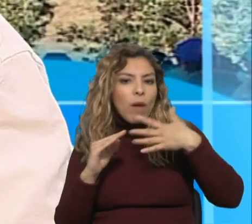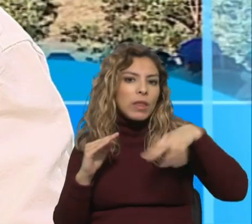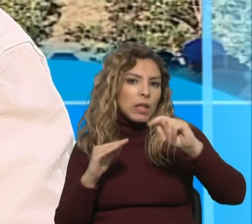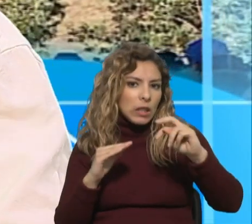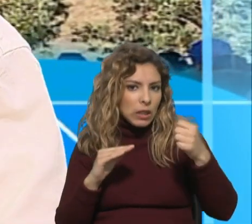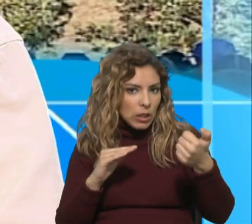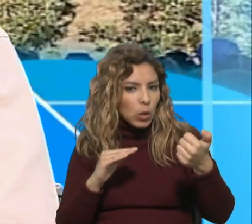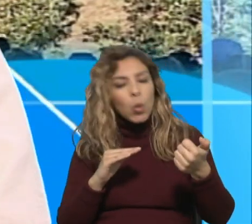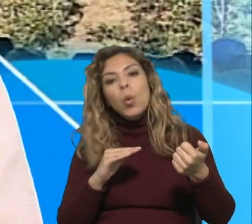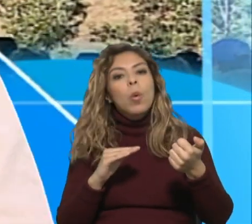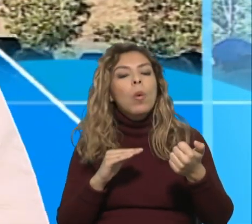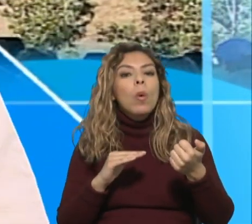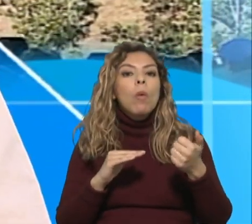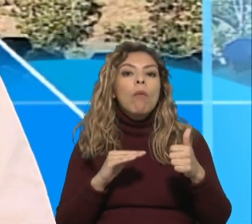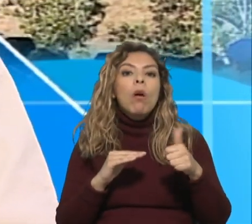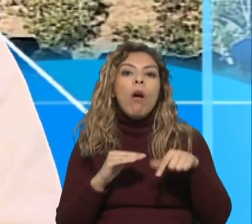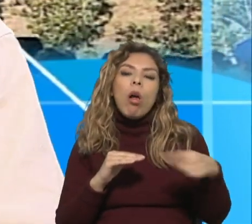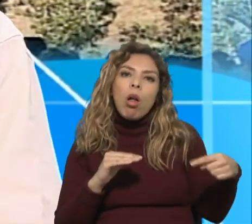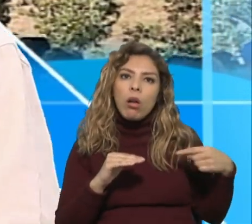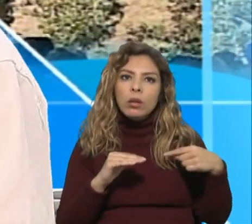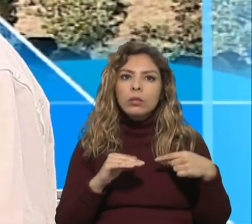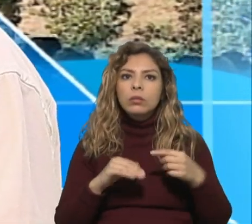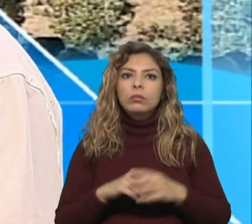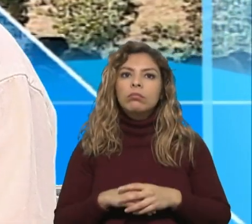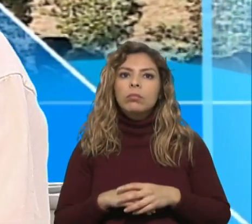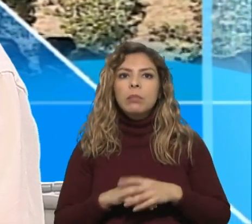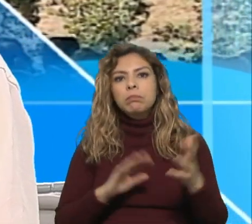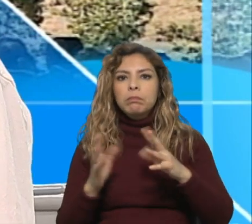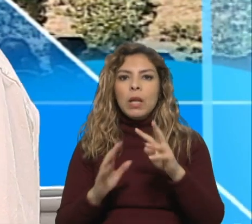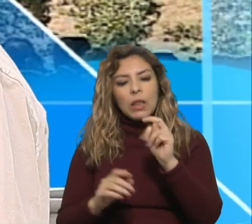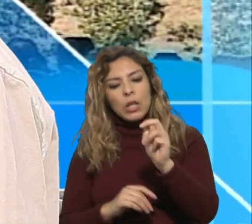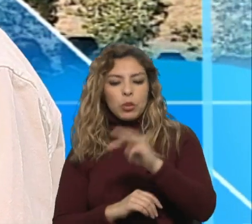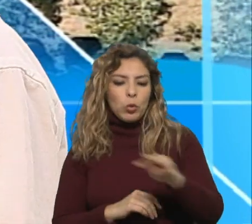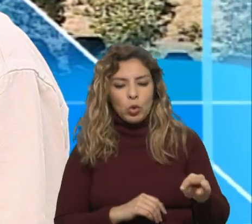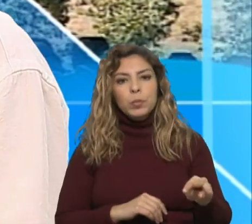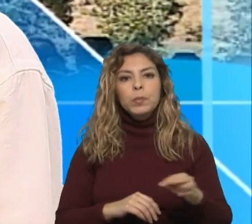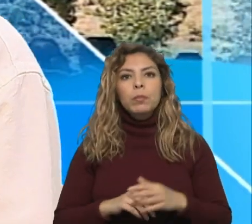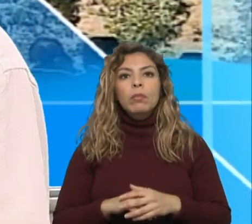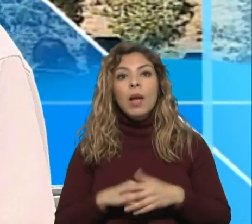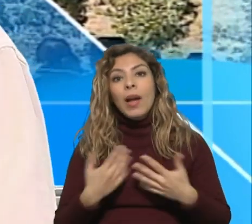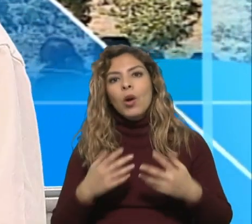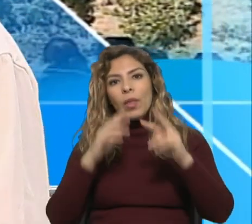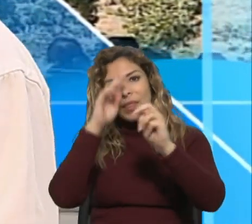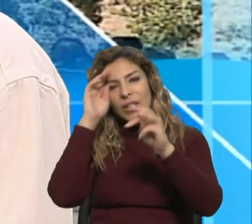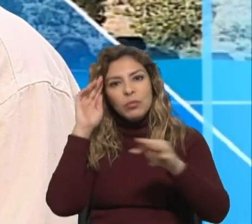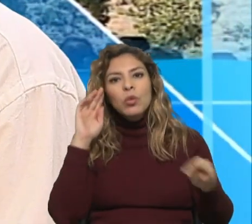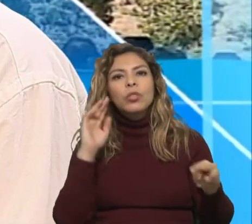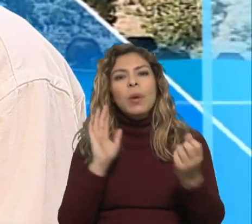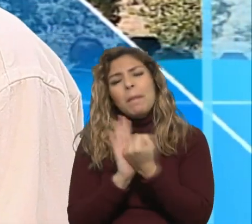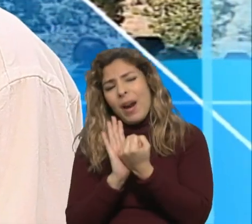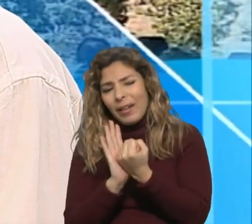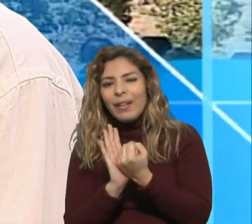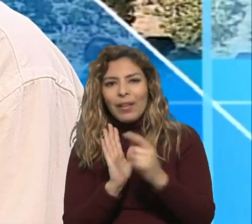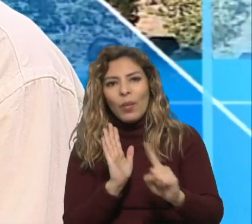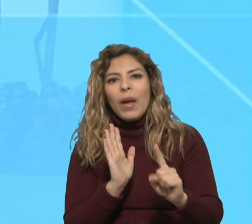Portugal, é melhor assim. E o número batia aí mais ou menos os 3 milhões. Neste momento, os 3 milhões de nós é uma marca, obviamente, não tem...